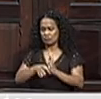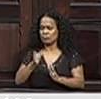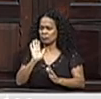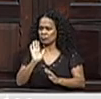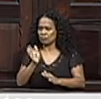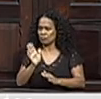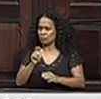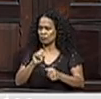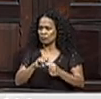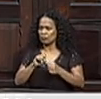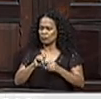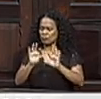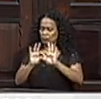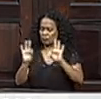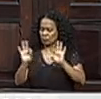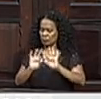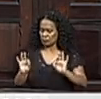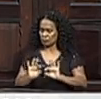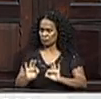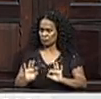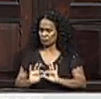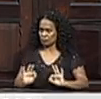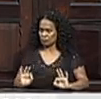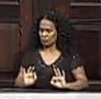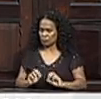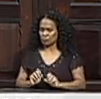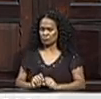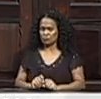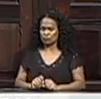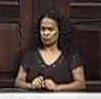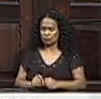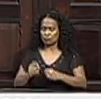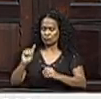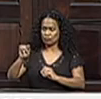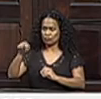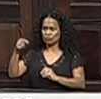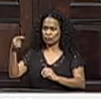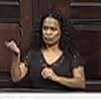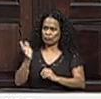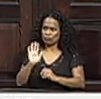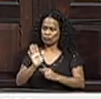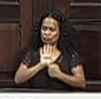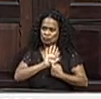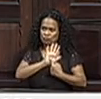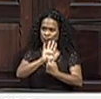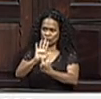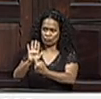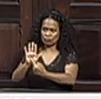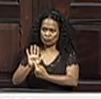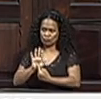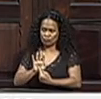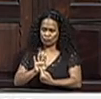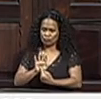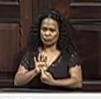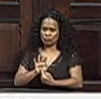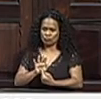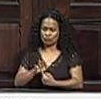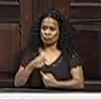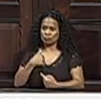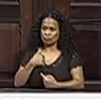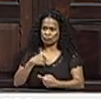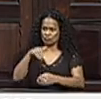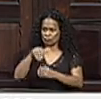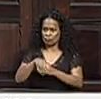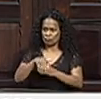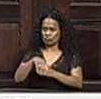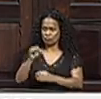fez o destaque, eu também apresentei emenda para 5%, outros apresentaram, mas eu vou dar o voto